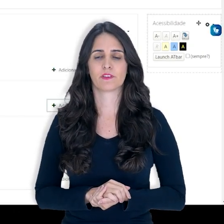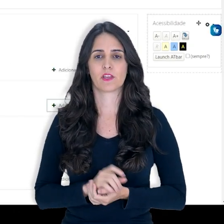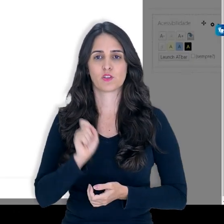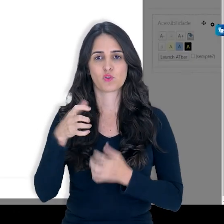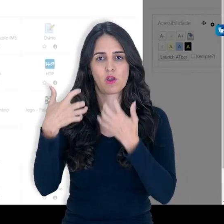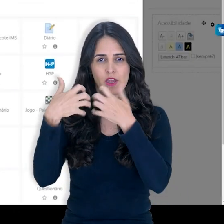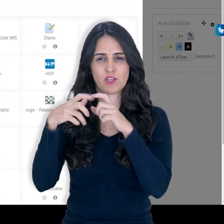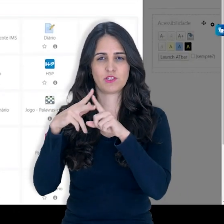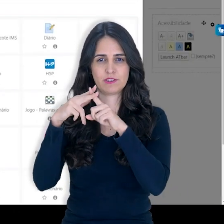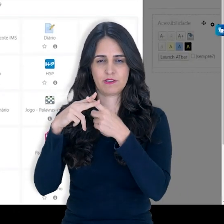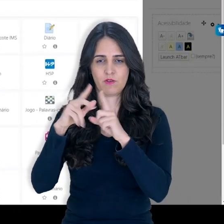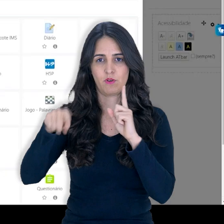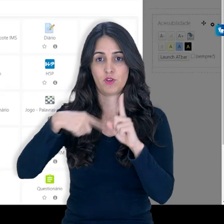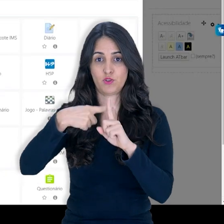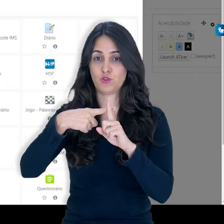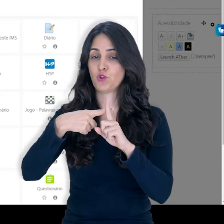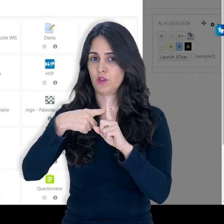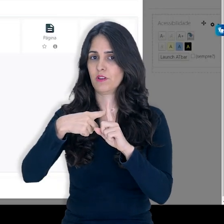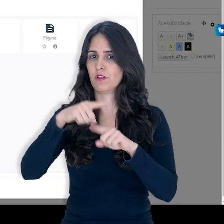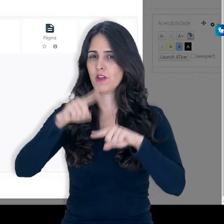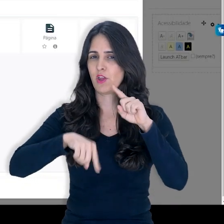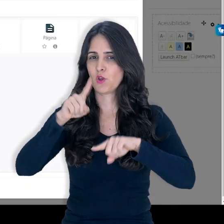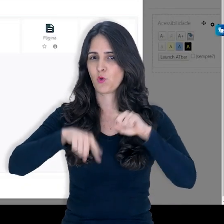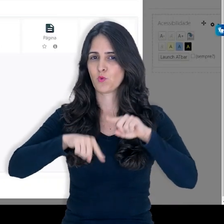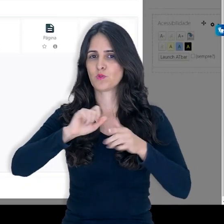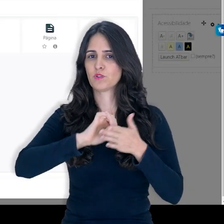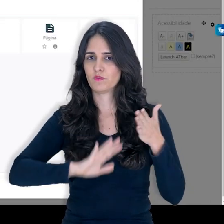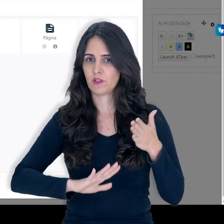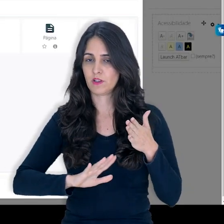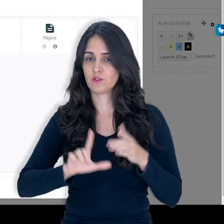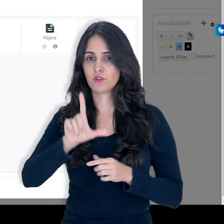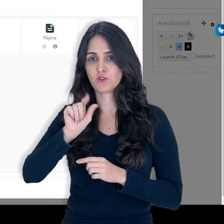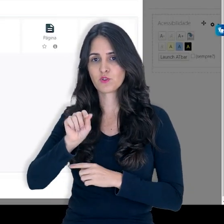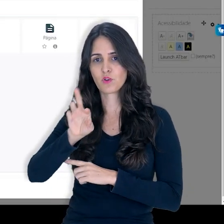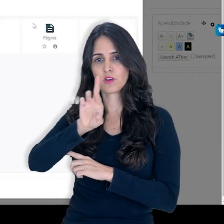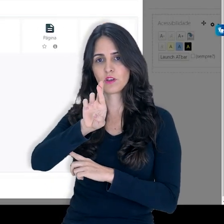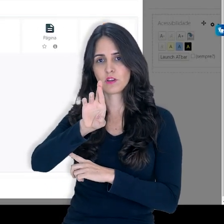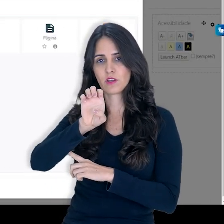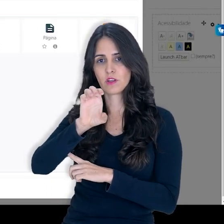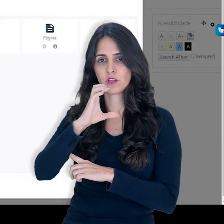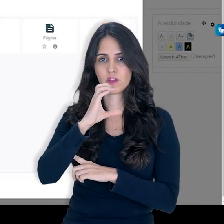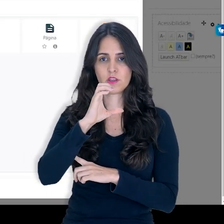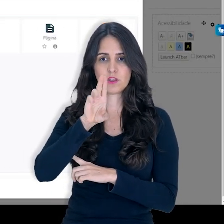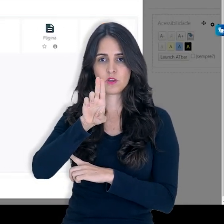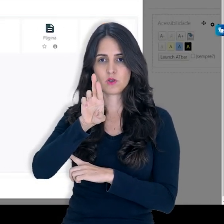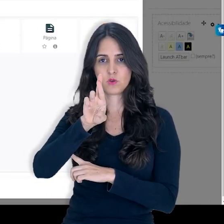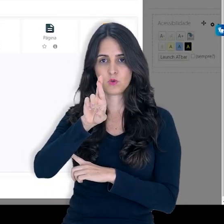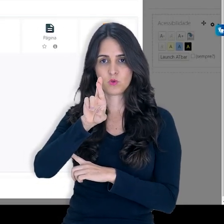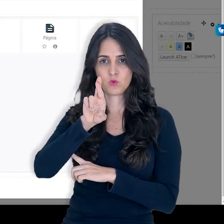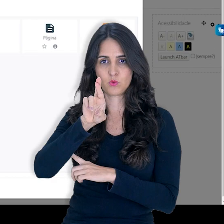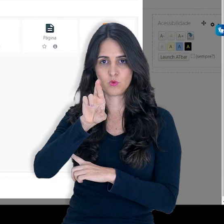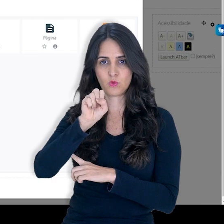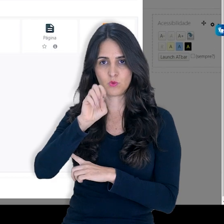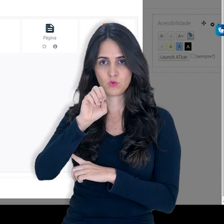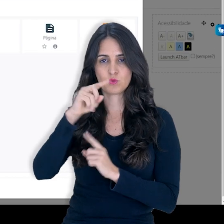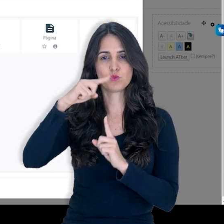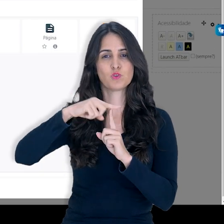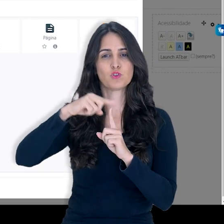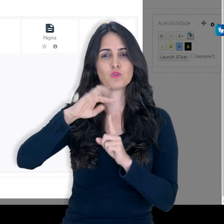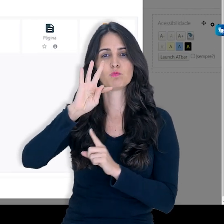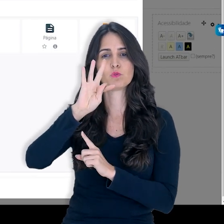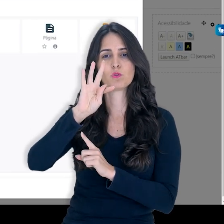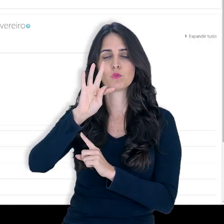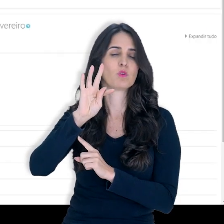adicionar uma atividade ou recurso, podemos filtrar aqui em recursos e vamos então escolher o recurso